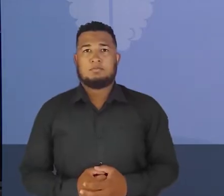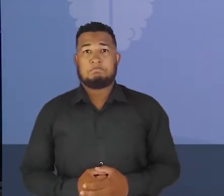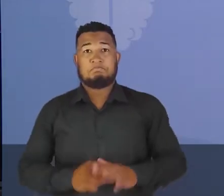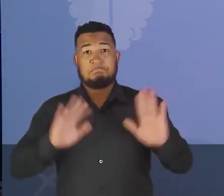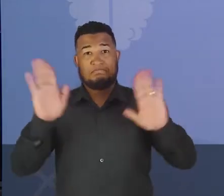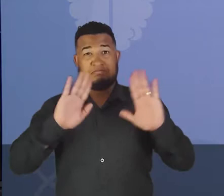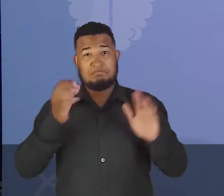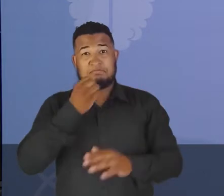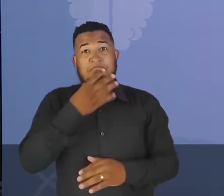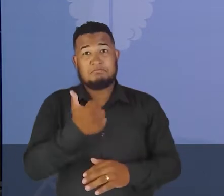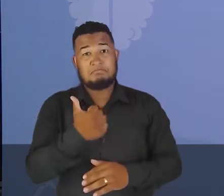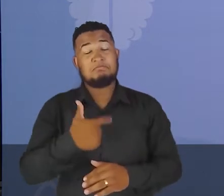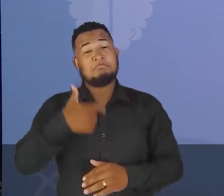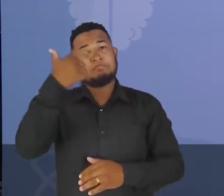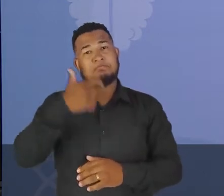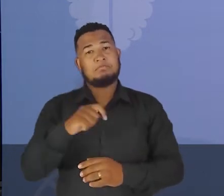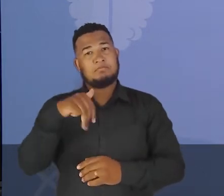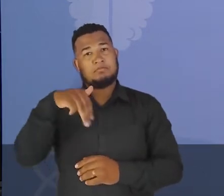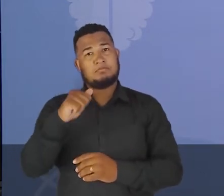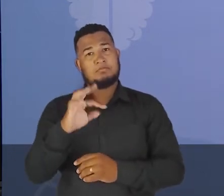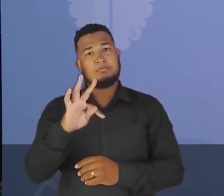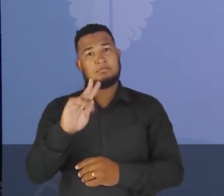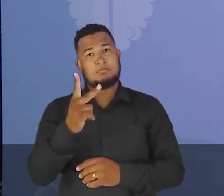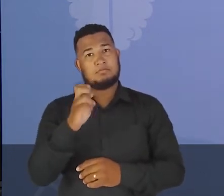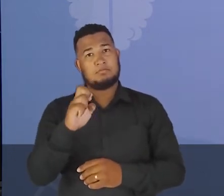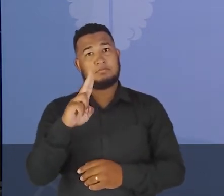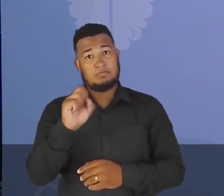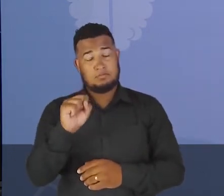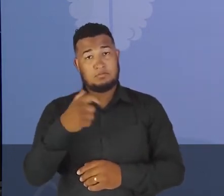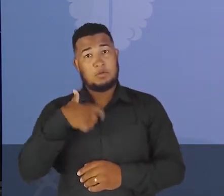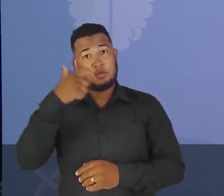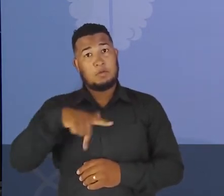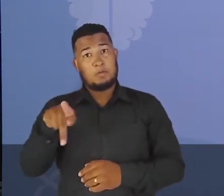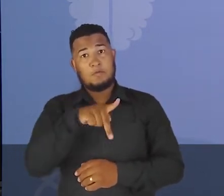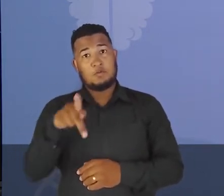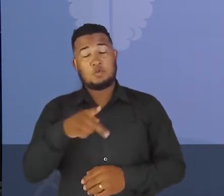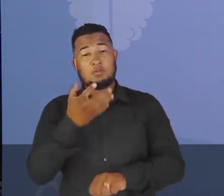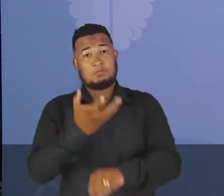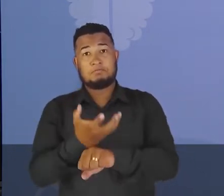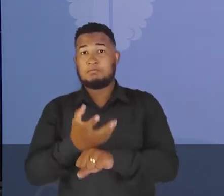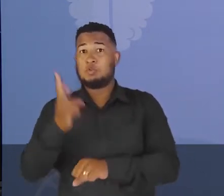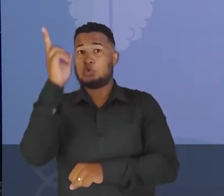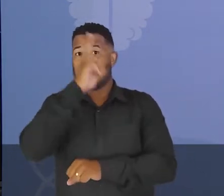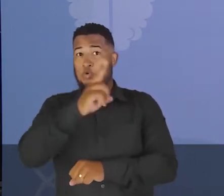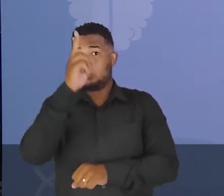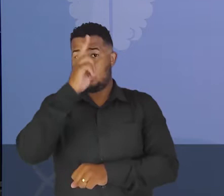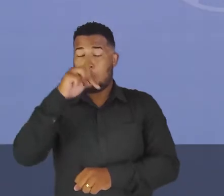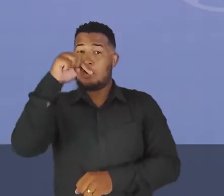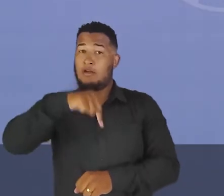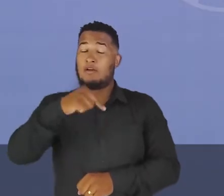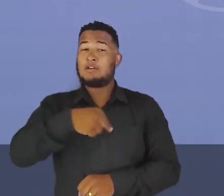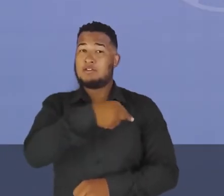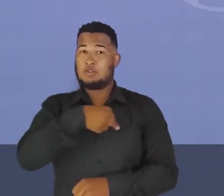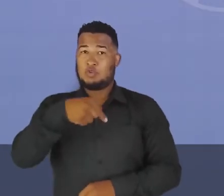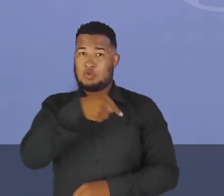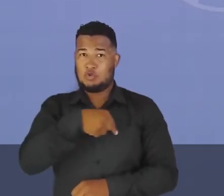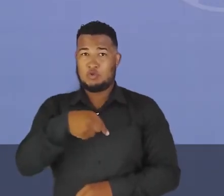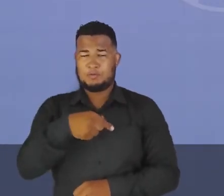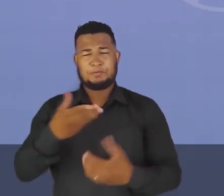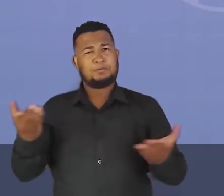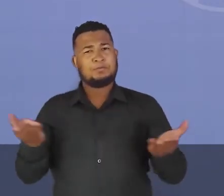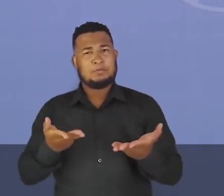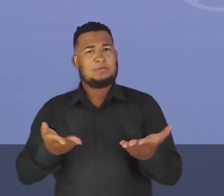Olá, tudo bem? Eu sou o professor Matheus Coraça, sou professor de História e de Projeto de Vida aqui da Rede Estadual do Espírito Santo. Na nossa aula de